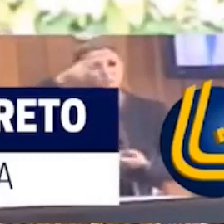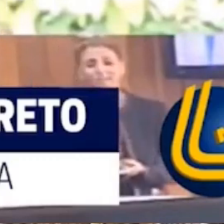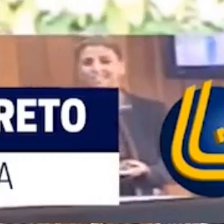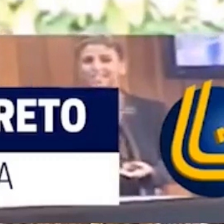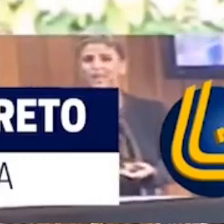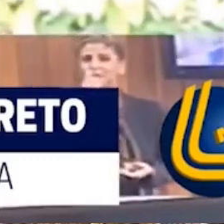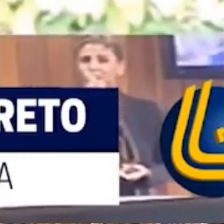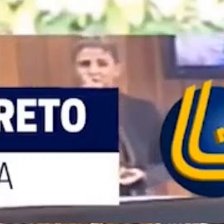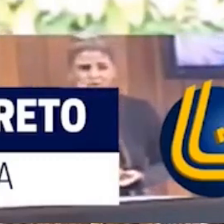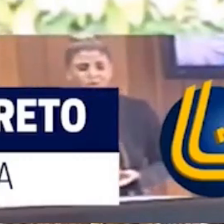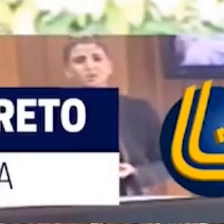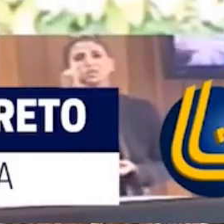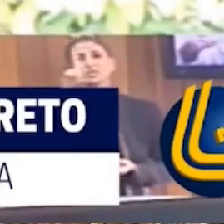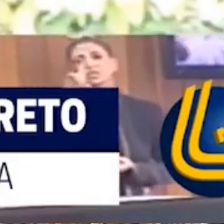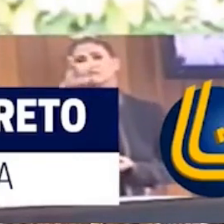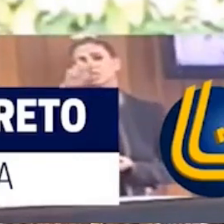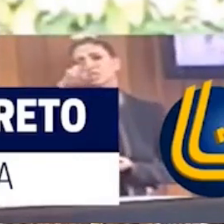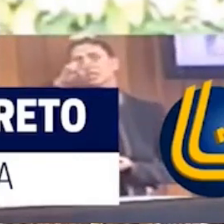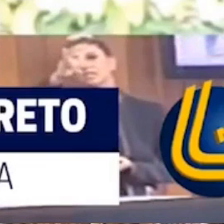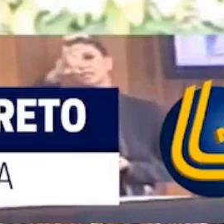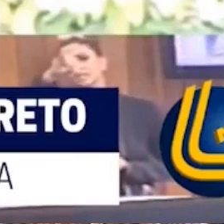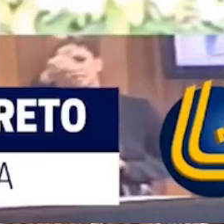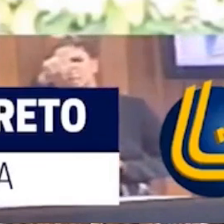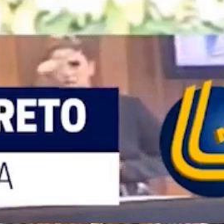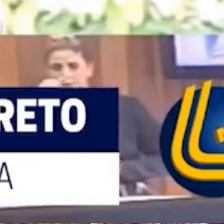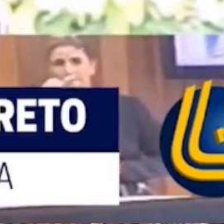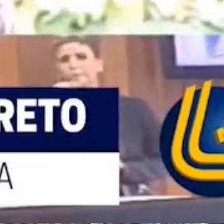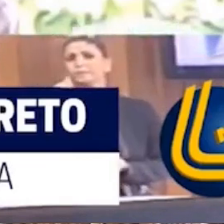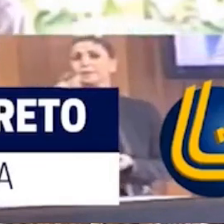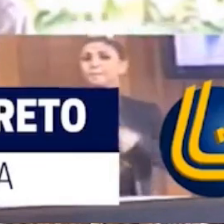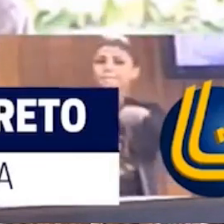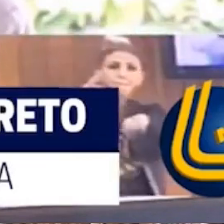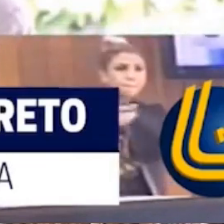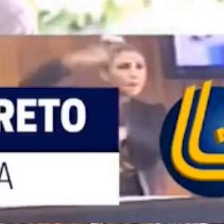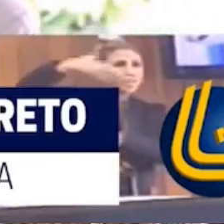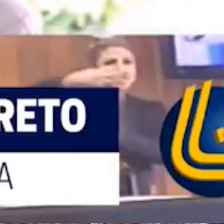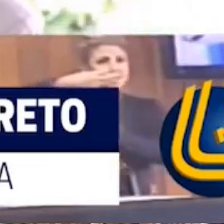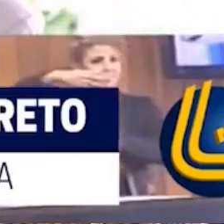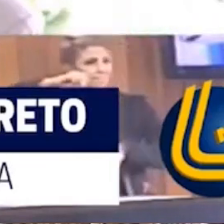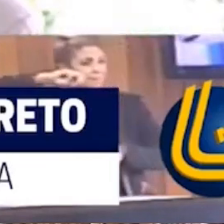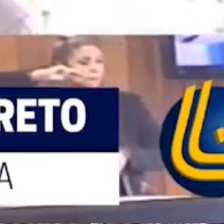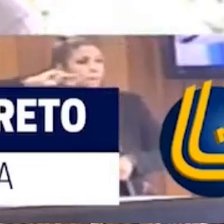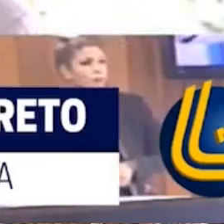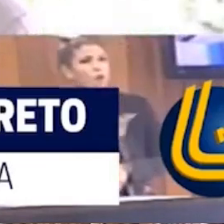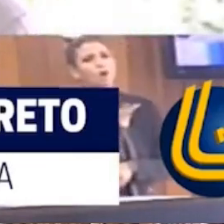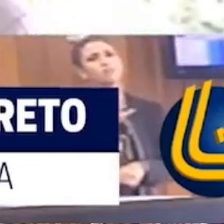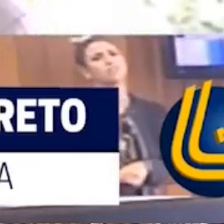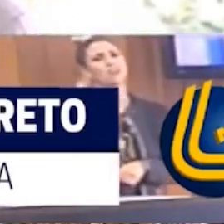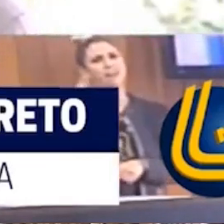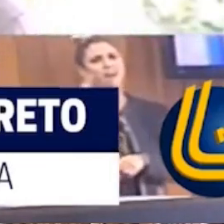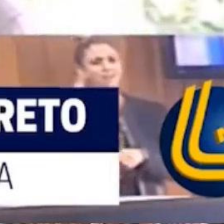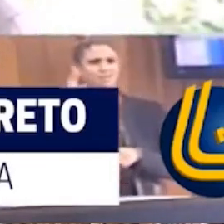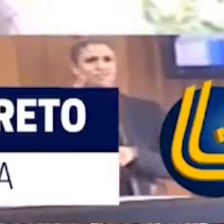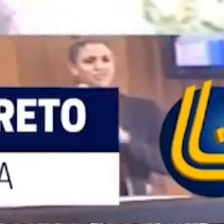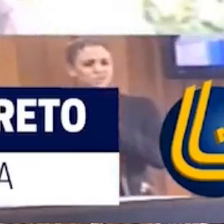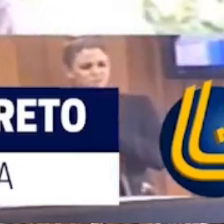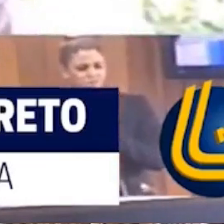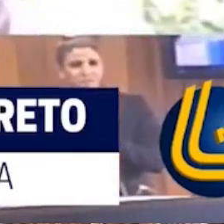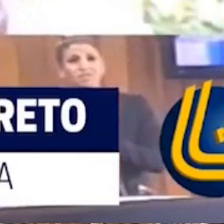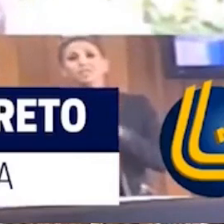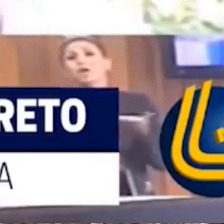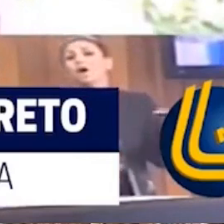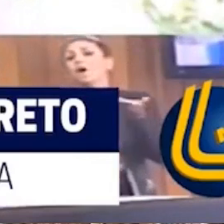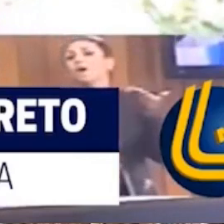é essa cifra verdadeira. Nós pretendemos pagar agora, em